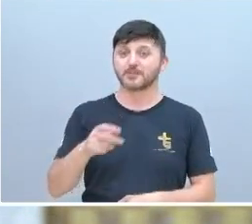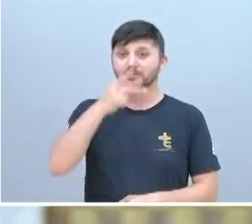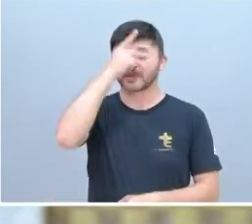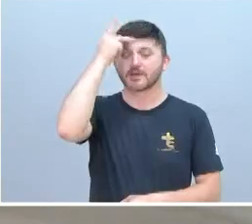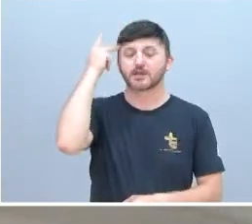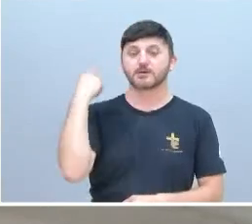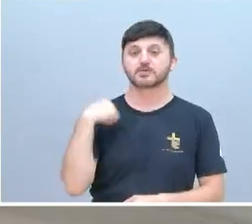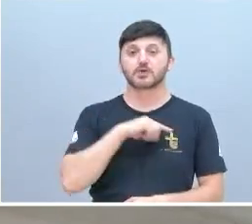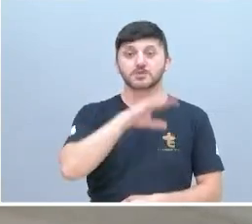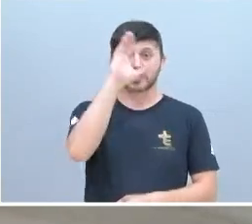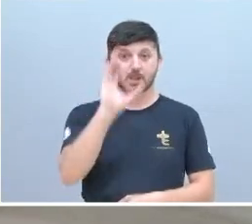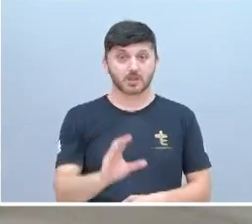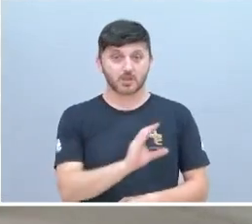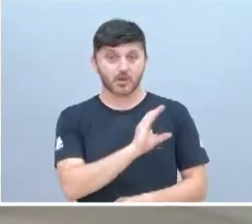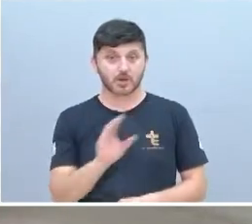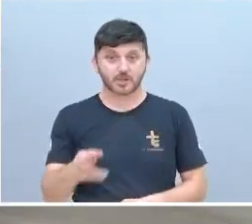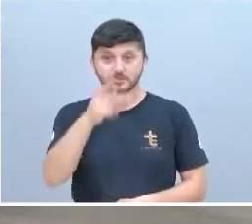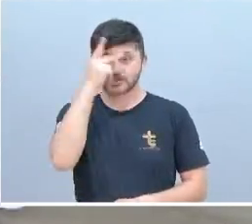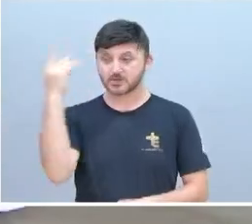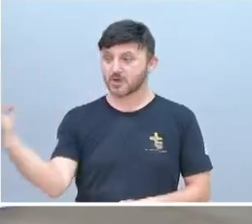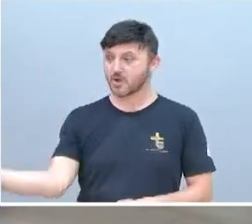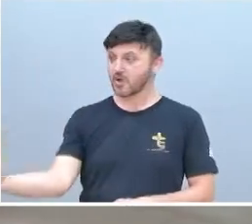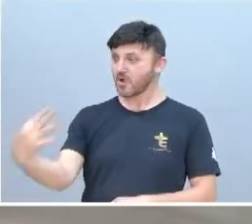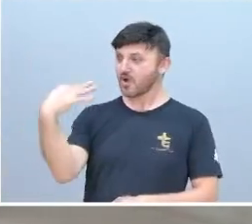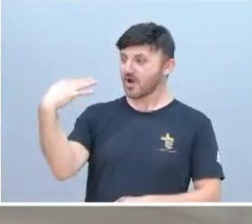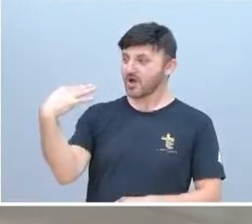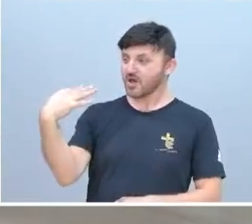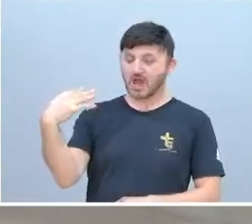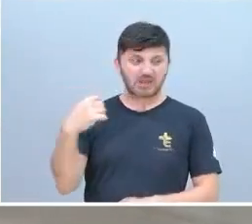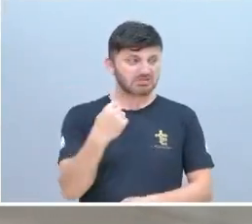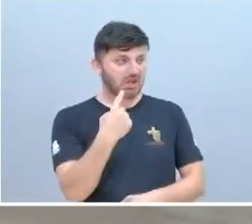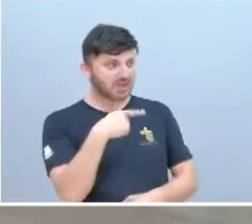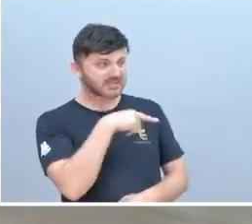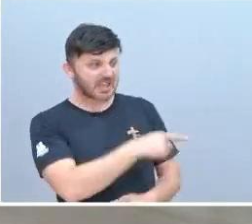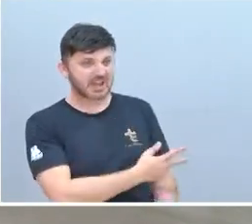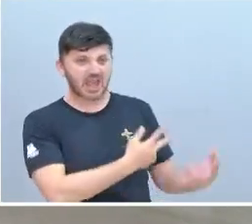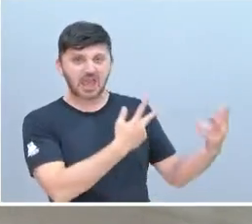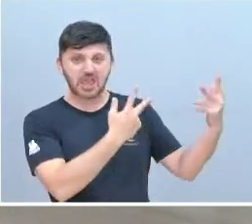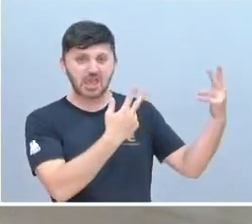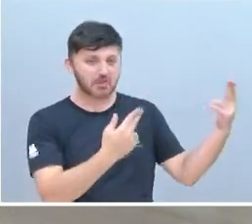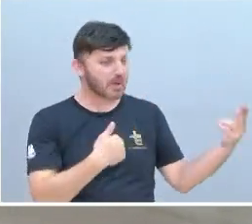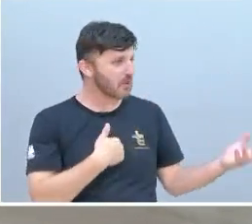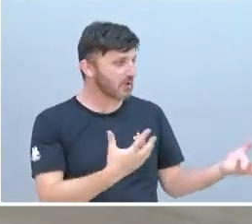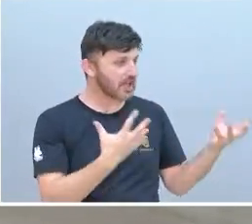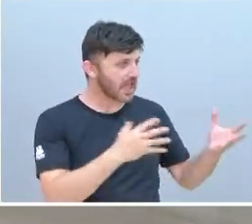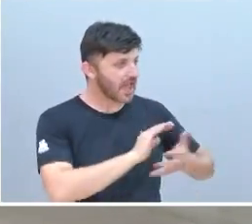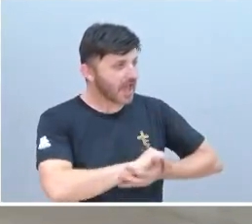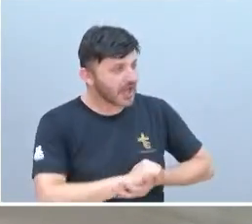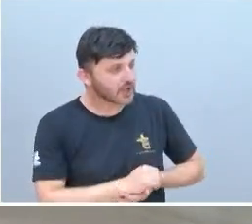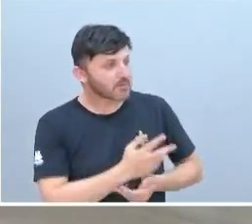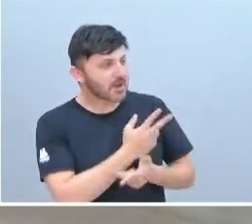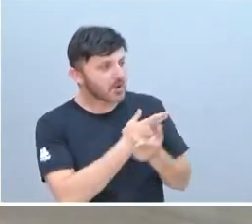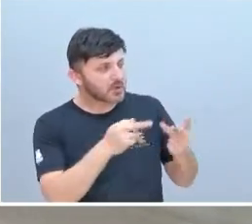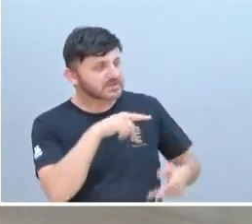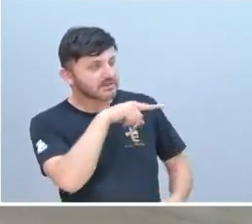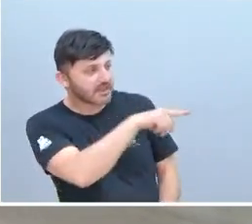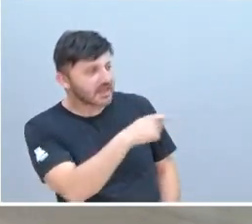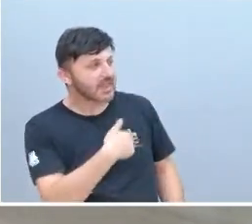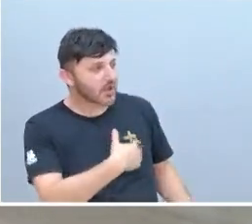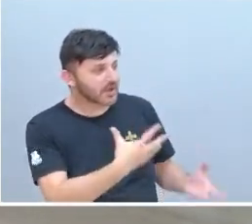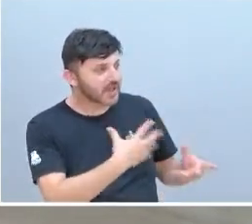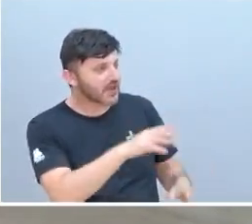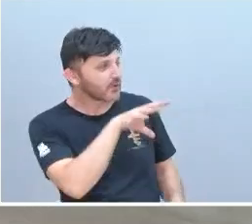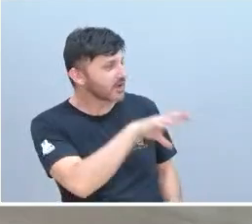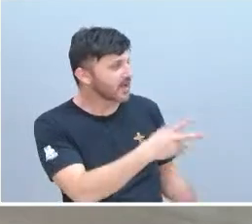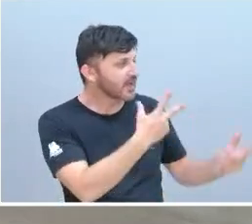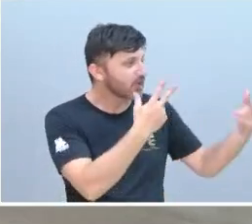Não vivemos de uma forma que alguém olha e diz, igual essa pessoa, eu quero ser, tem alguma coisa nele, tem alguma coisa nela,